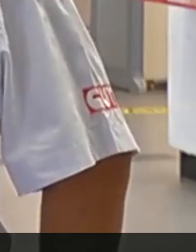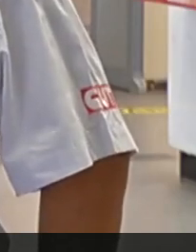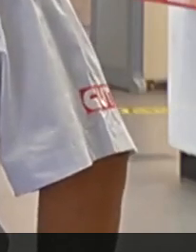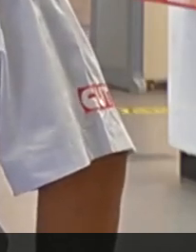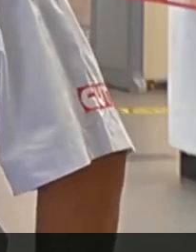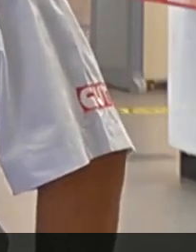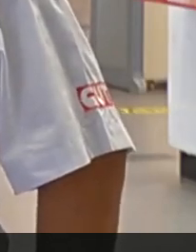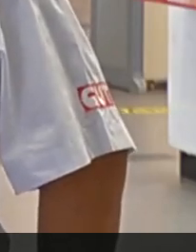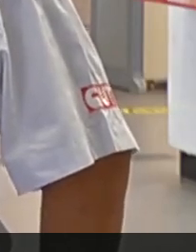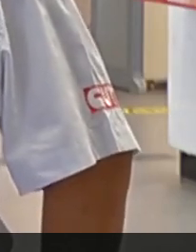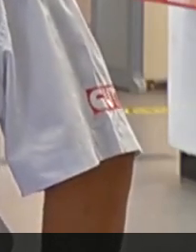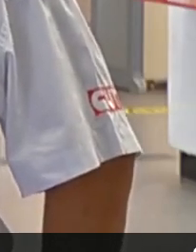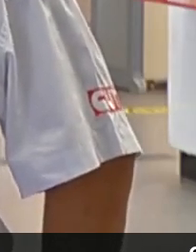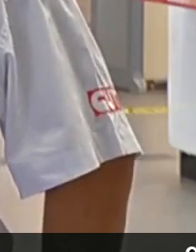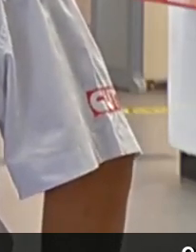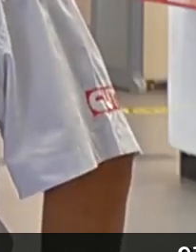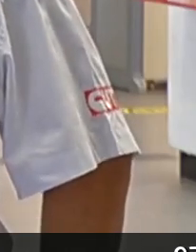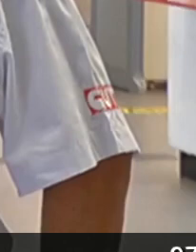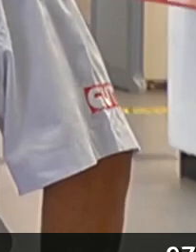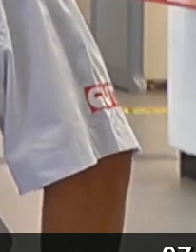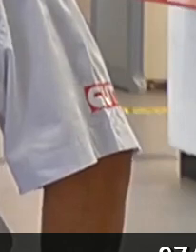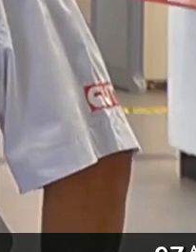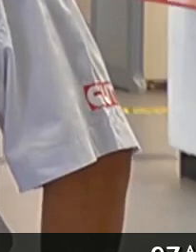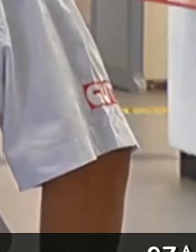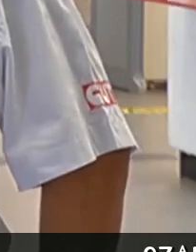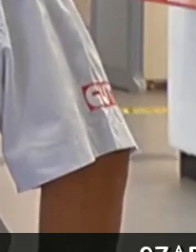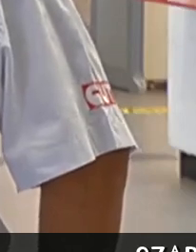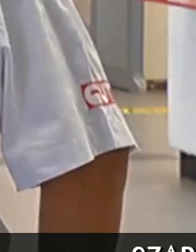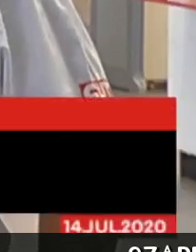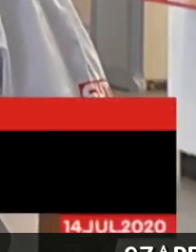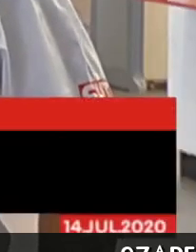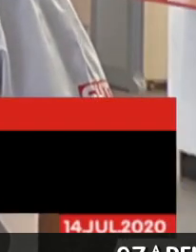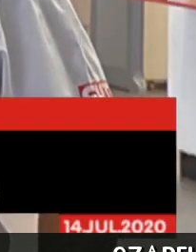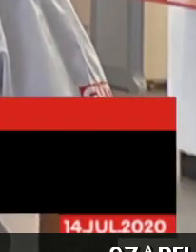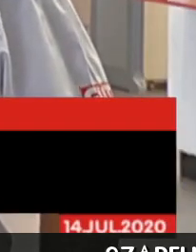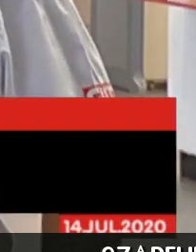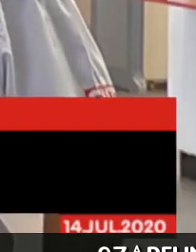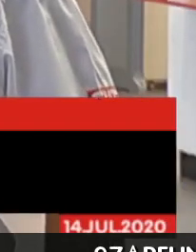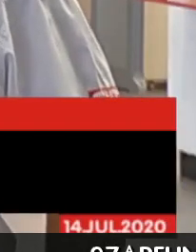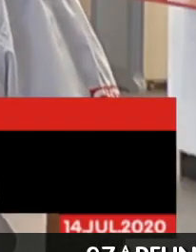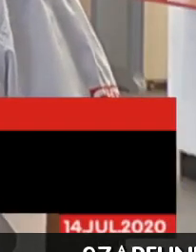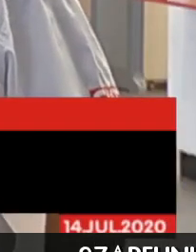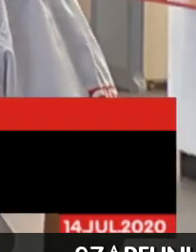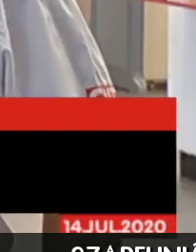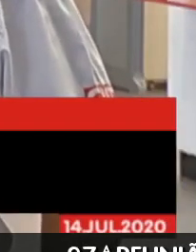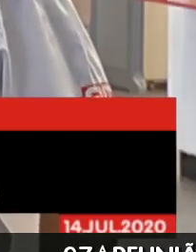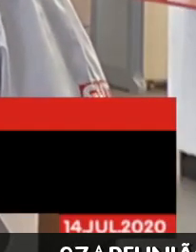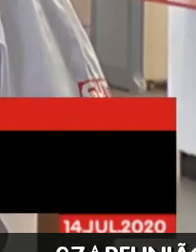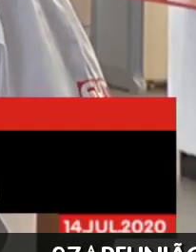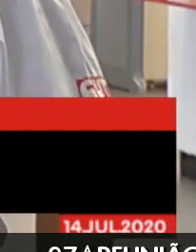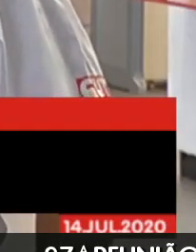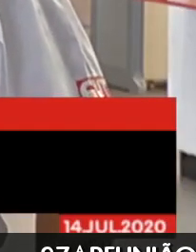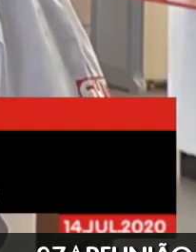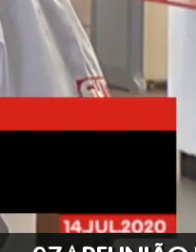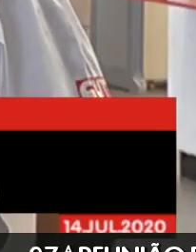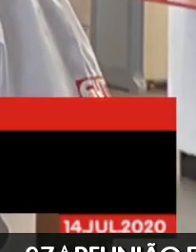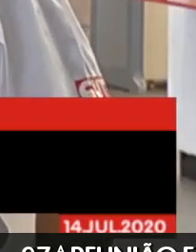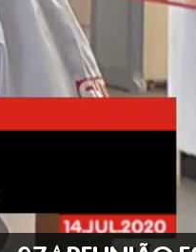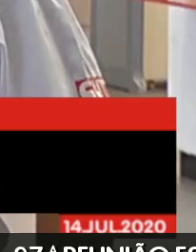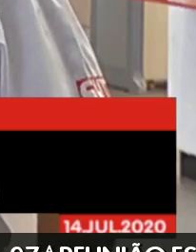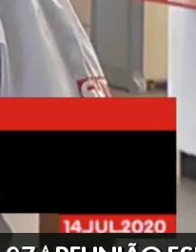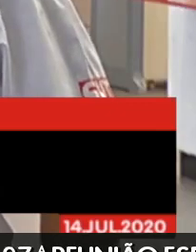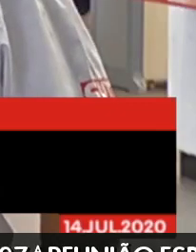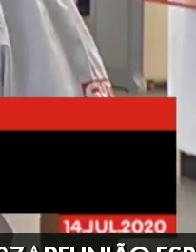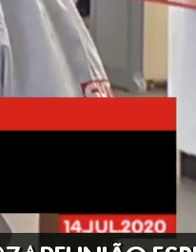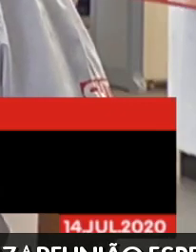os sindicatos decidir pelos seus trabalhadores. E como vamos chamar uma assembleia que seja ela virtual? E se for virtual,